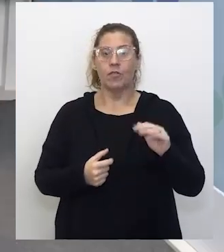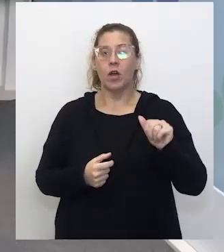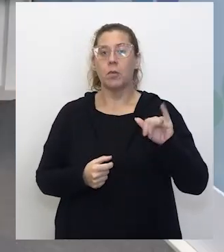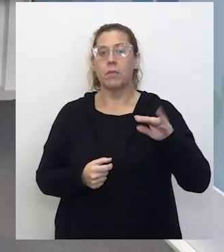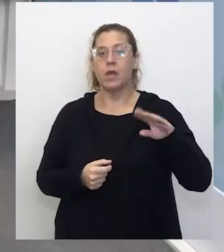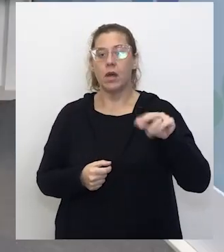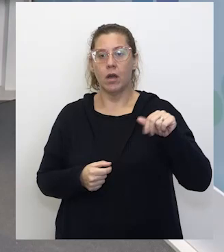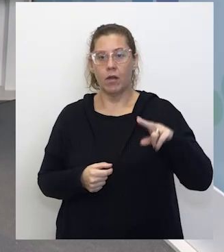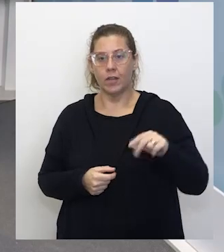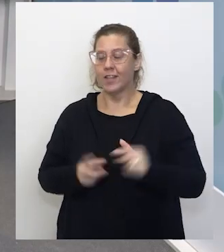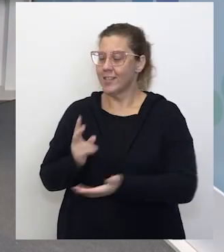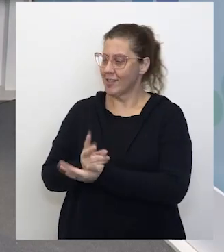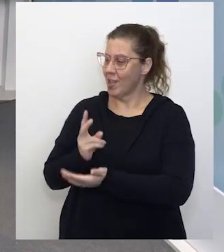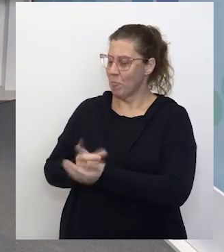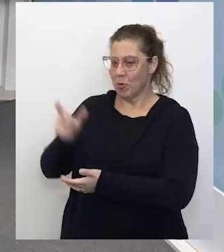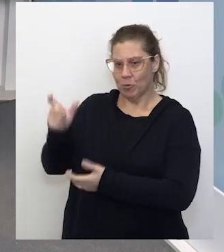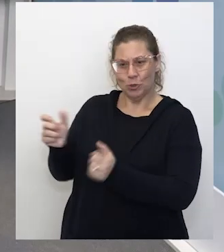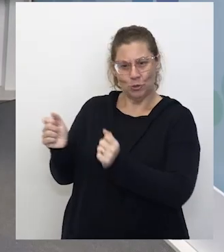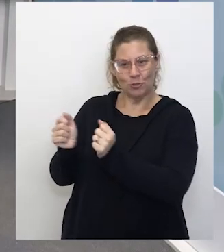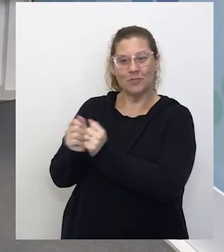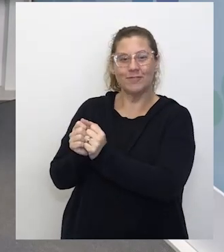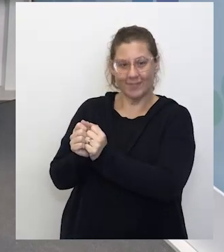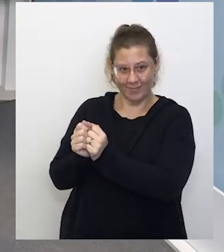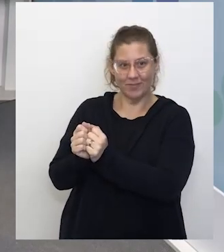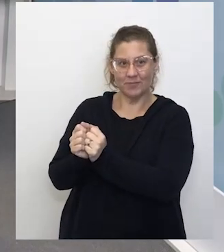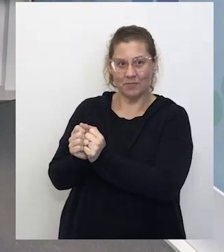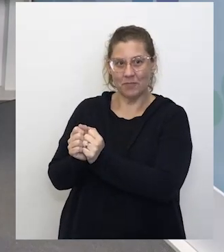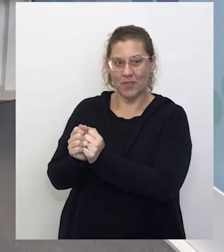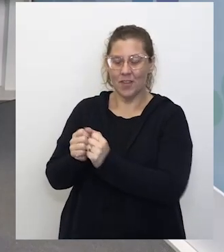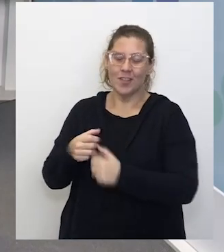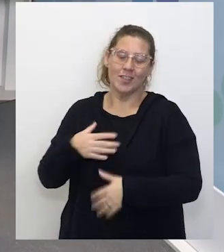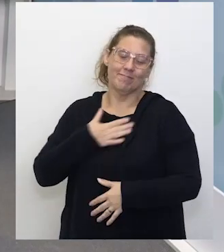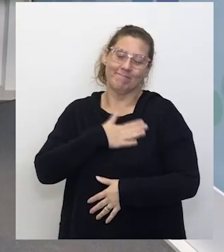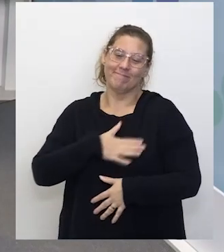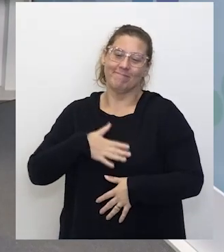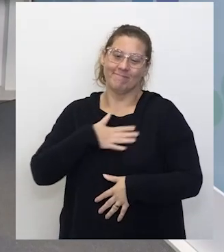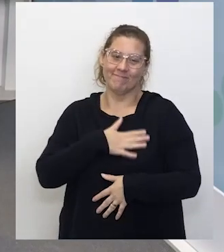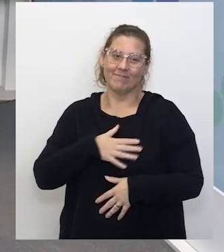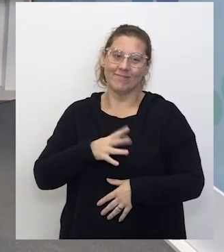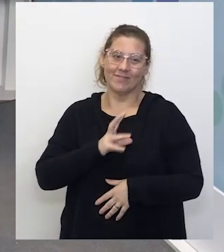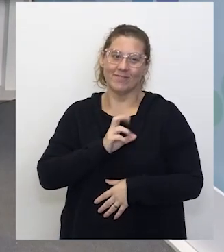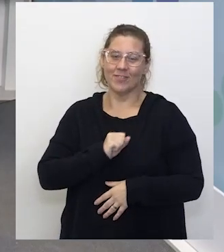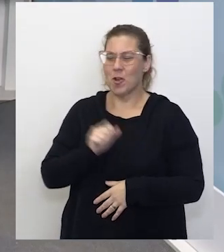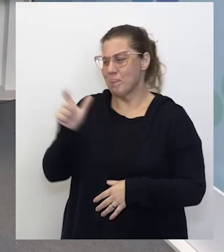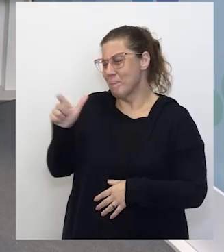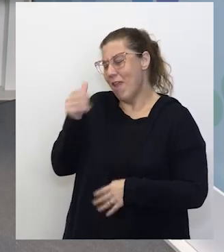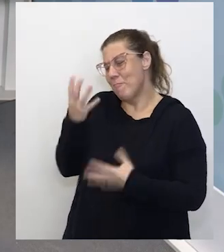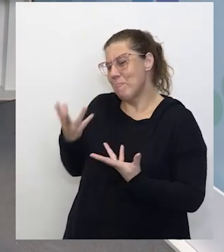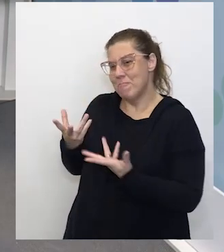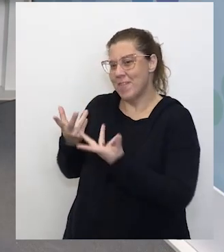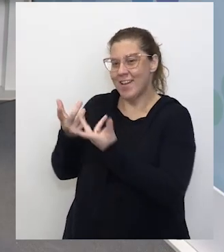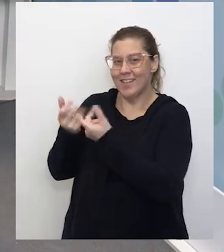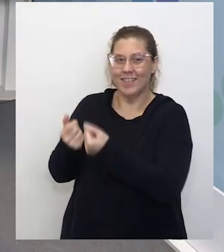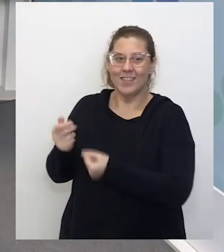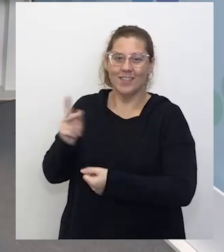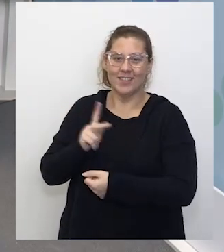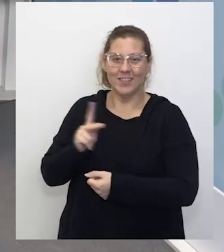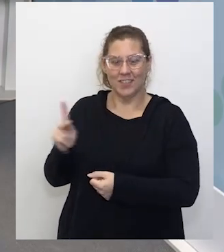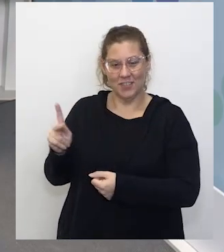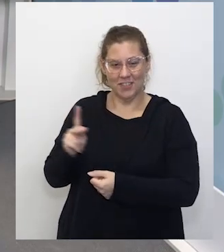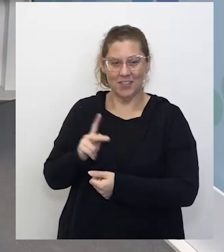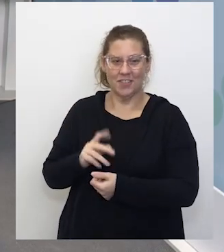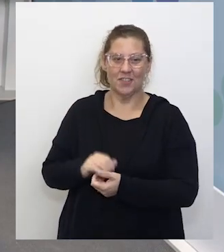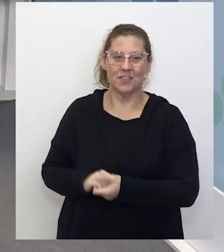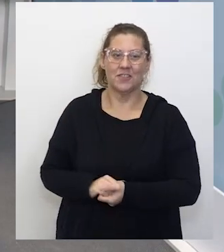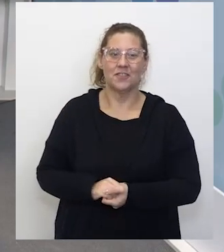lado aqui sempre, junto comigo aqui, ó, para acalentar corações, essa deusa, musa maravilhosa, professora Jennifer. Somos